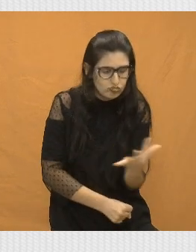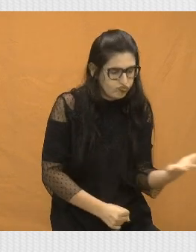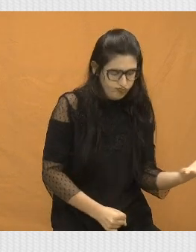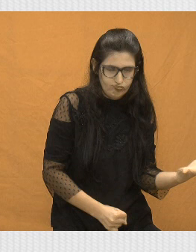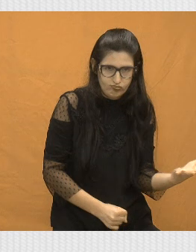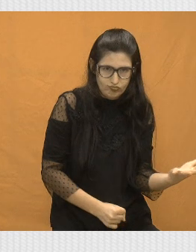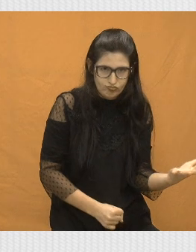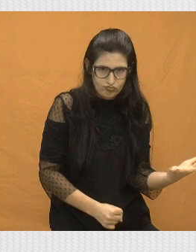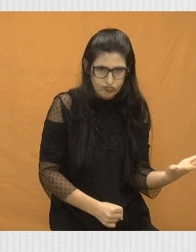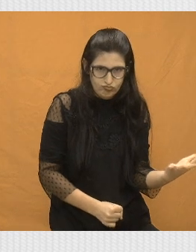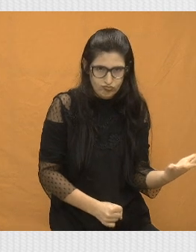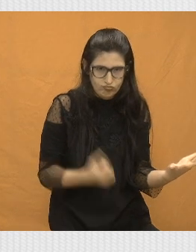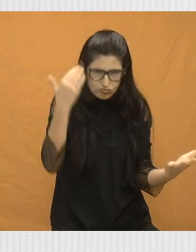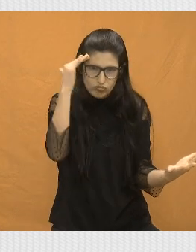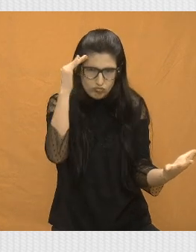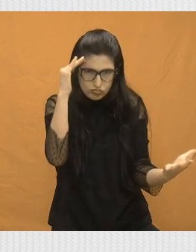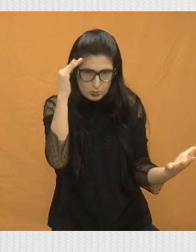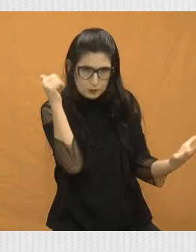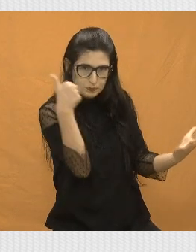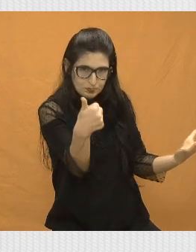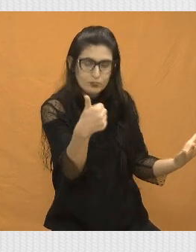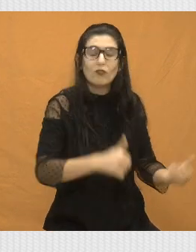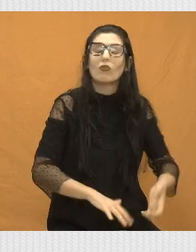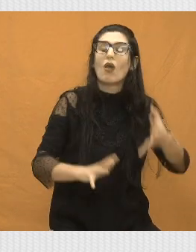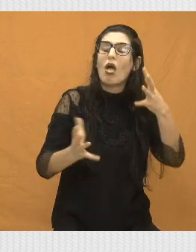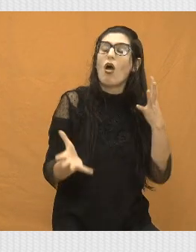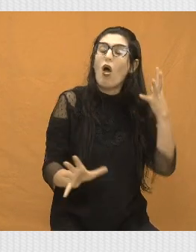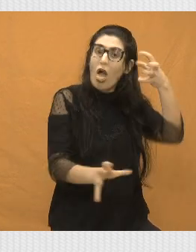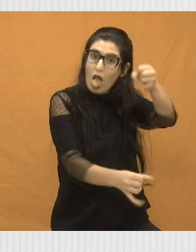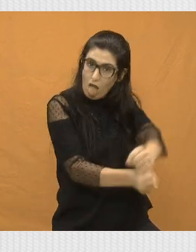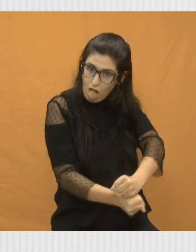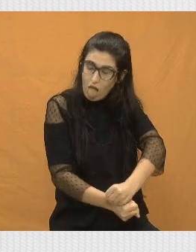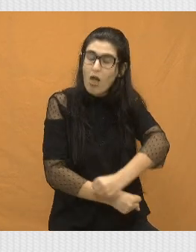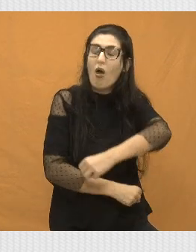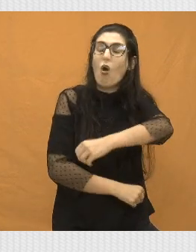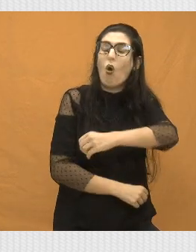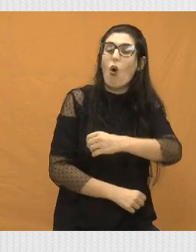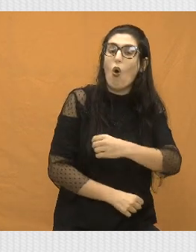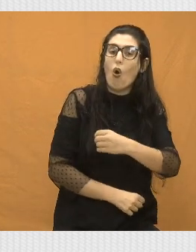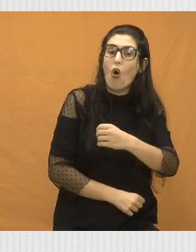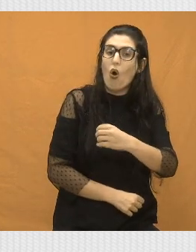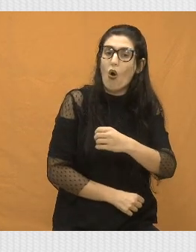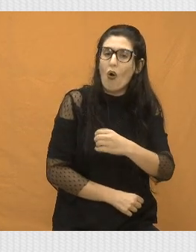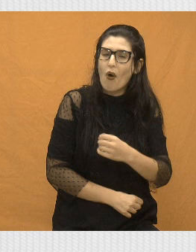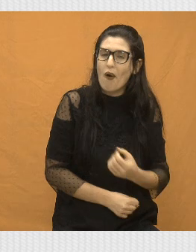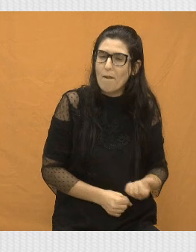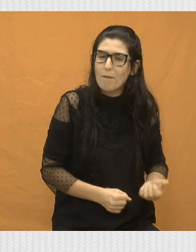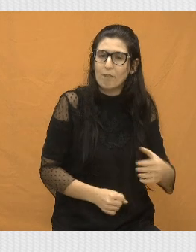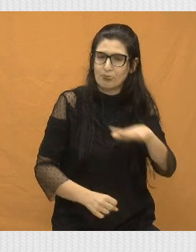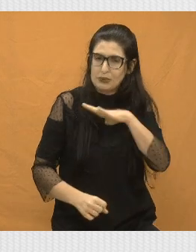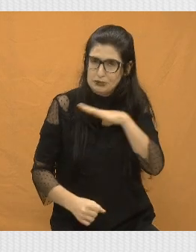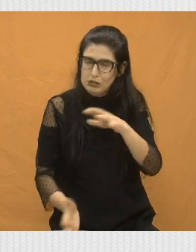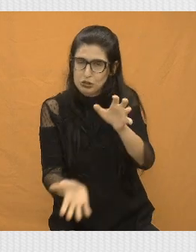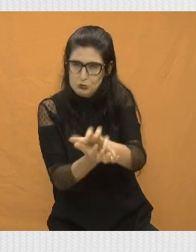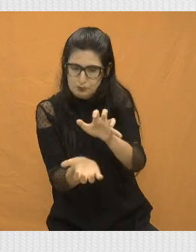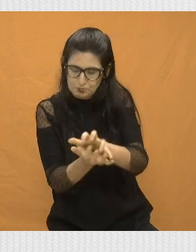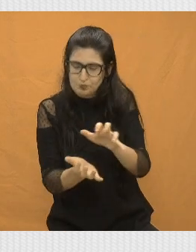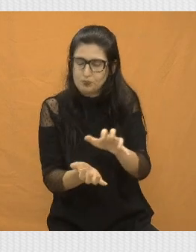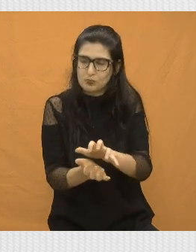abaixo elencadas. Então, o total da receita corrente orçada para o município de Jacareí